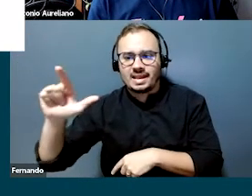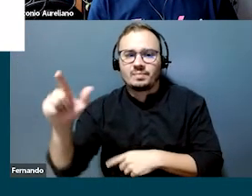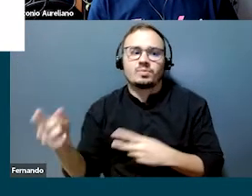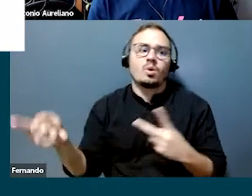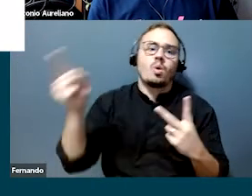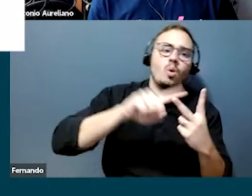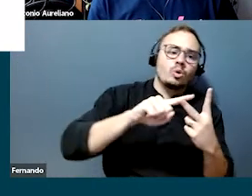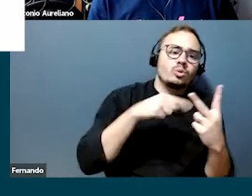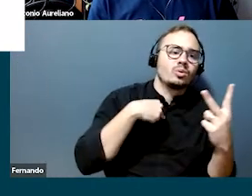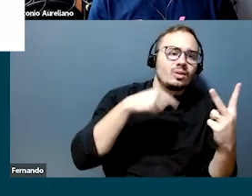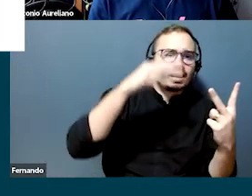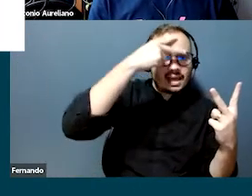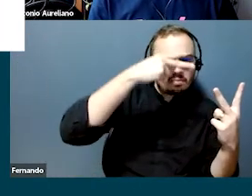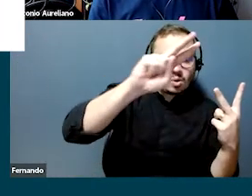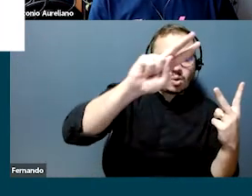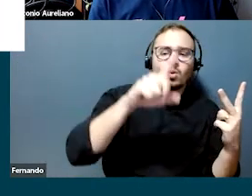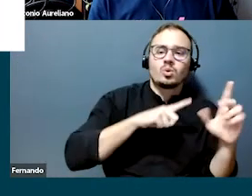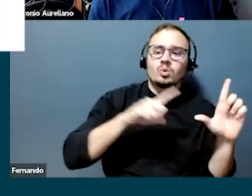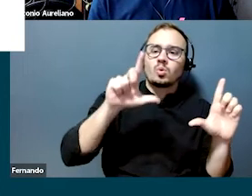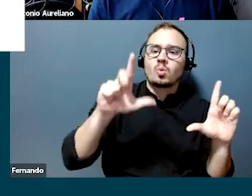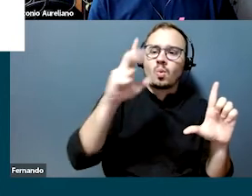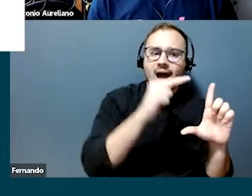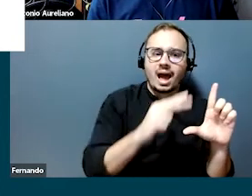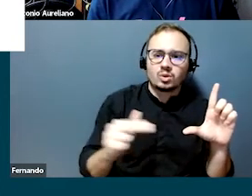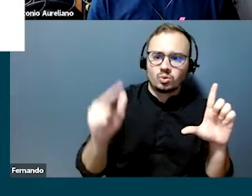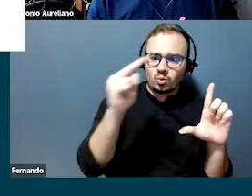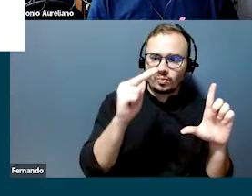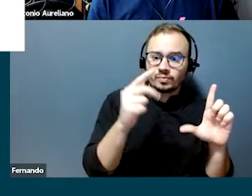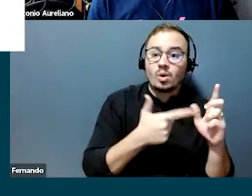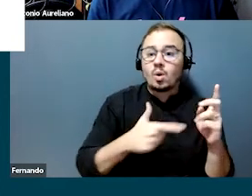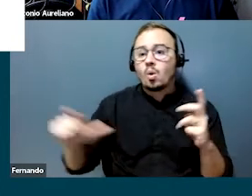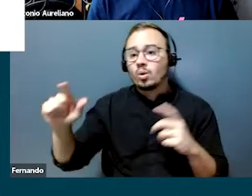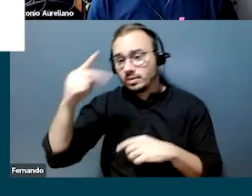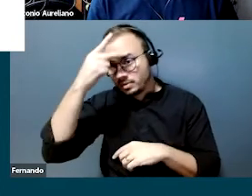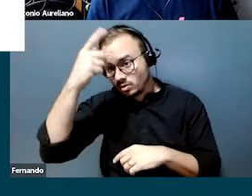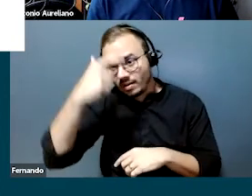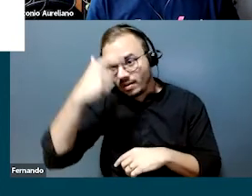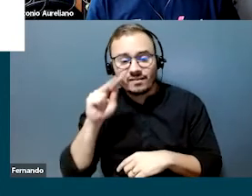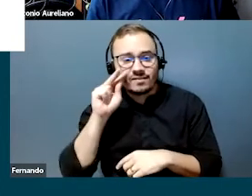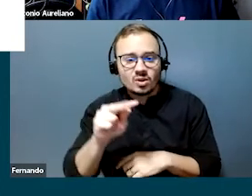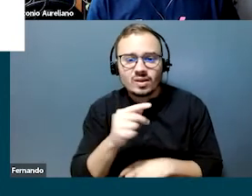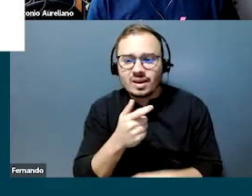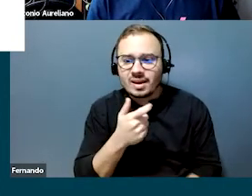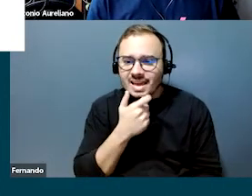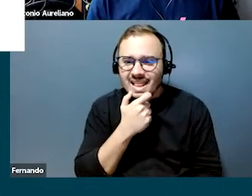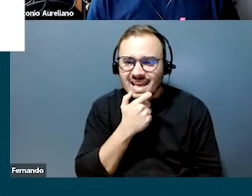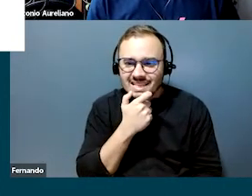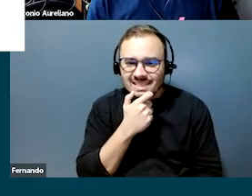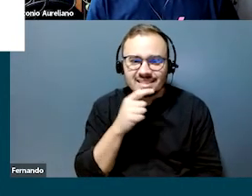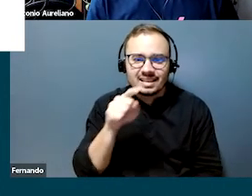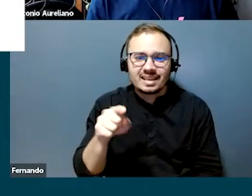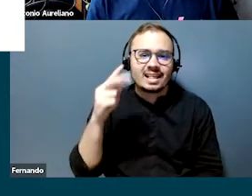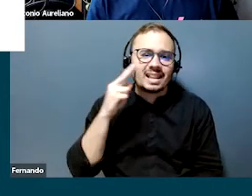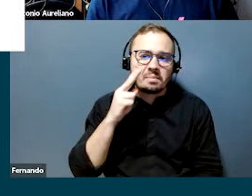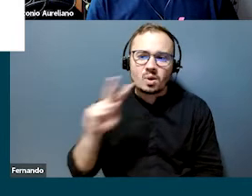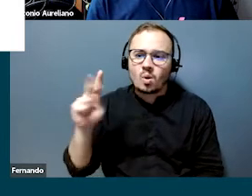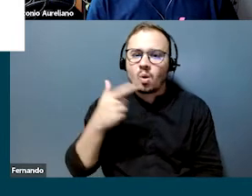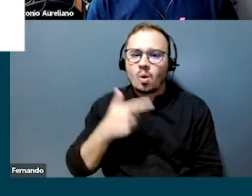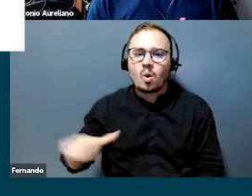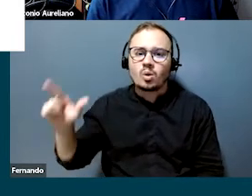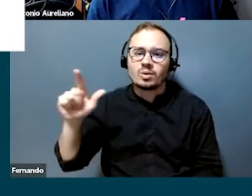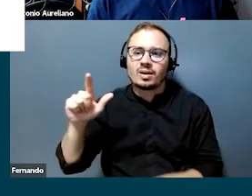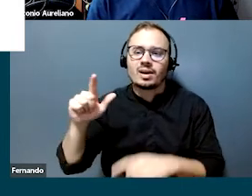aqui, lembrou de um quadro de cobra que tem em Nova York, de Louis Armstrong. A professora de inglês viu o nome Totox e aí lembrou daquela